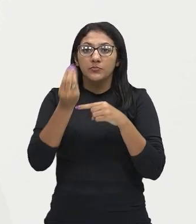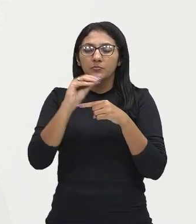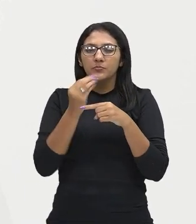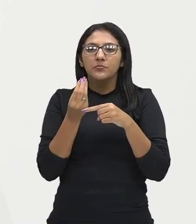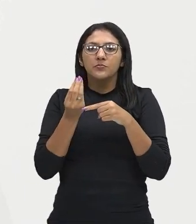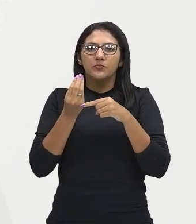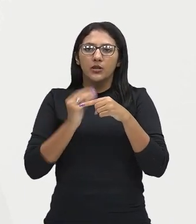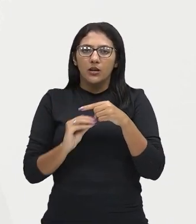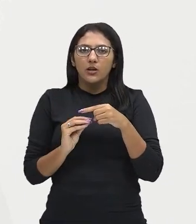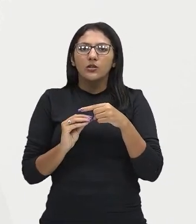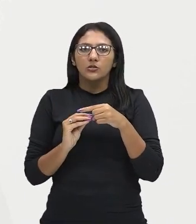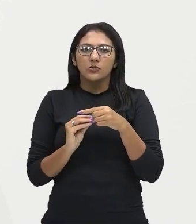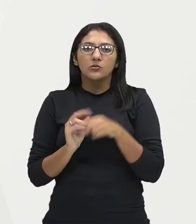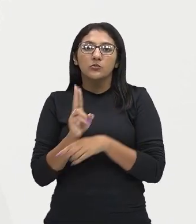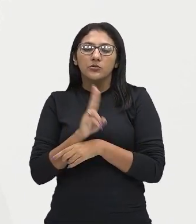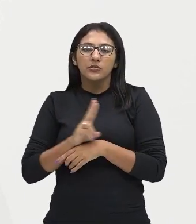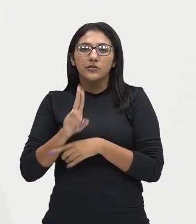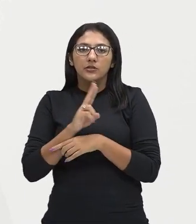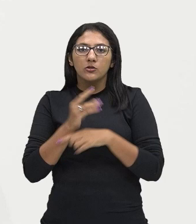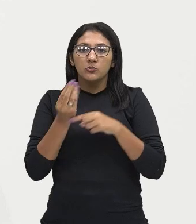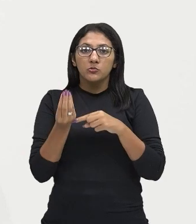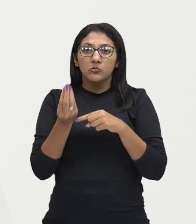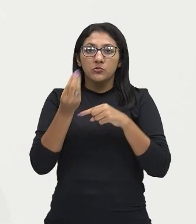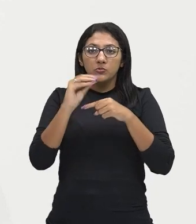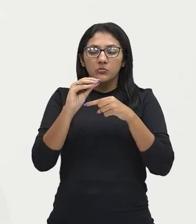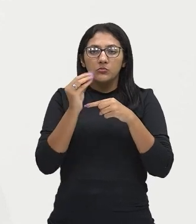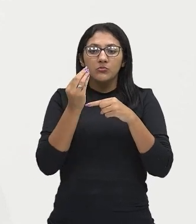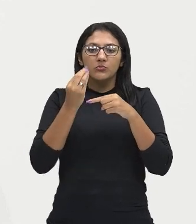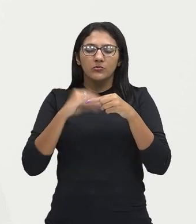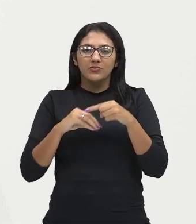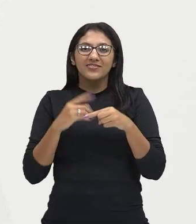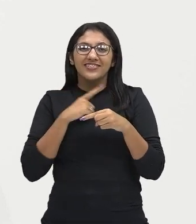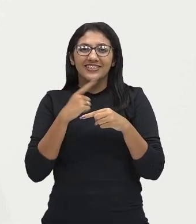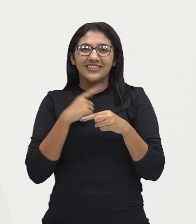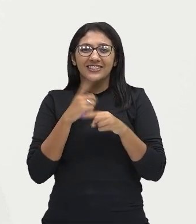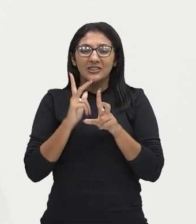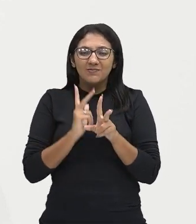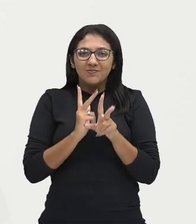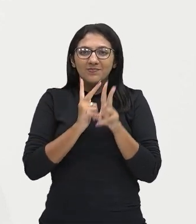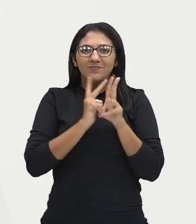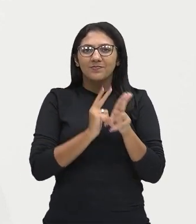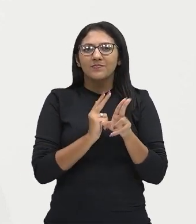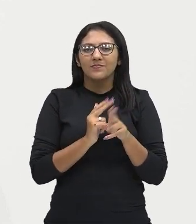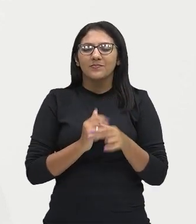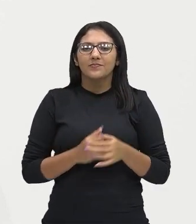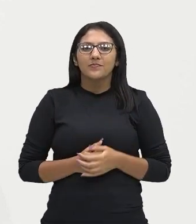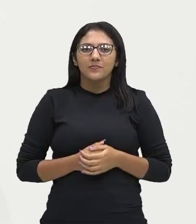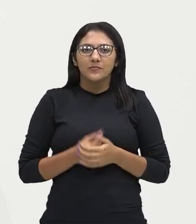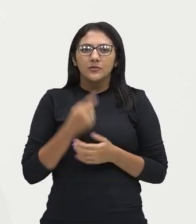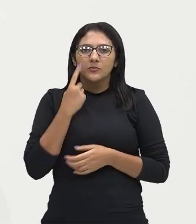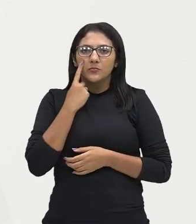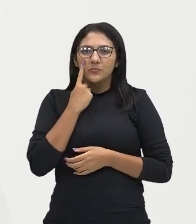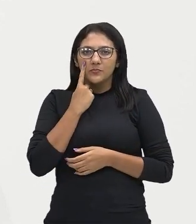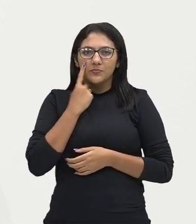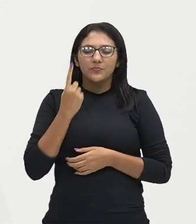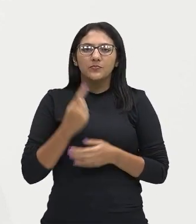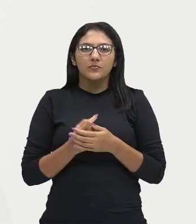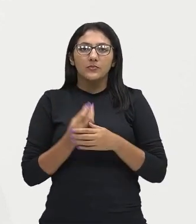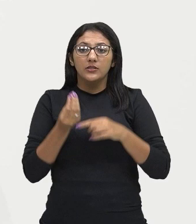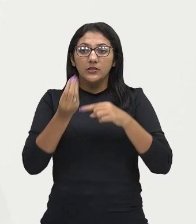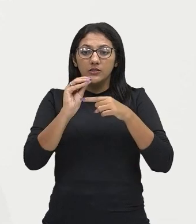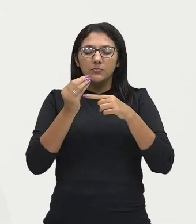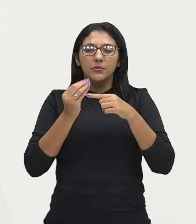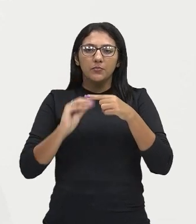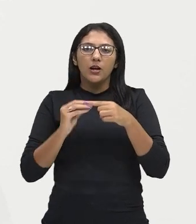por uma fração em que o numerador e o denominador são frações. Olha só, numerador e denominador